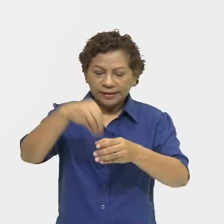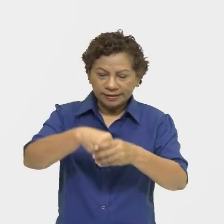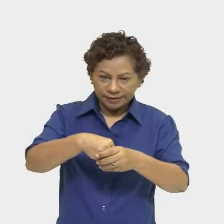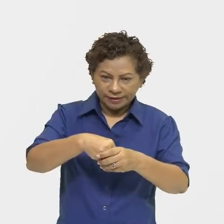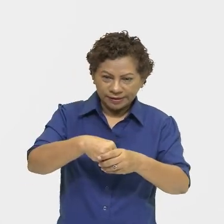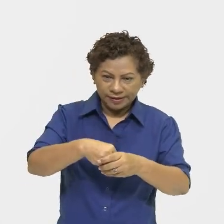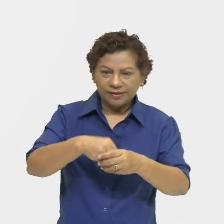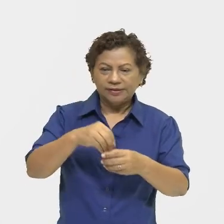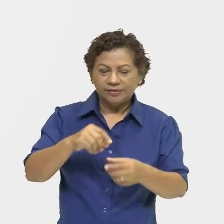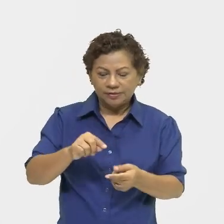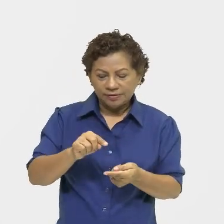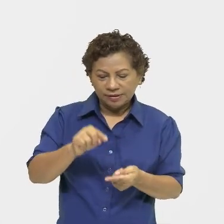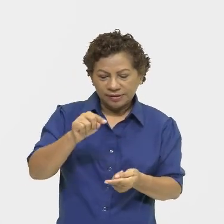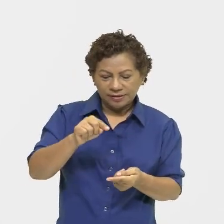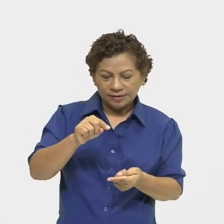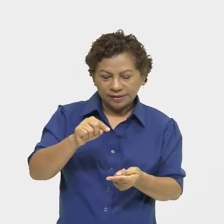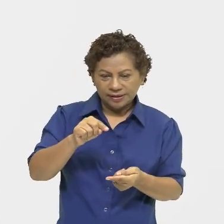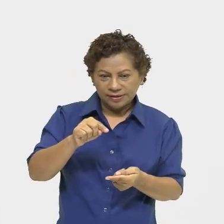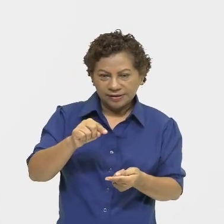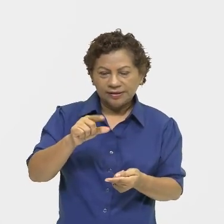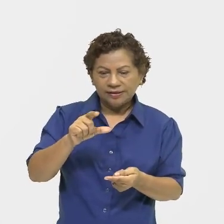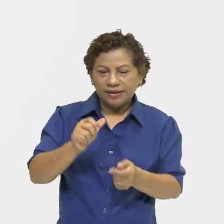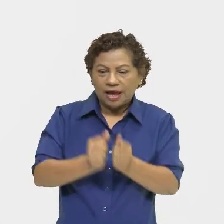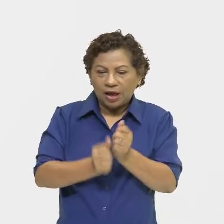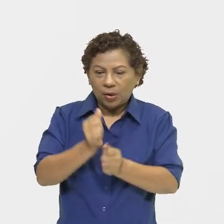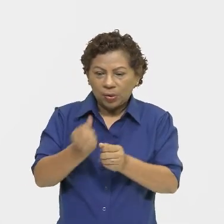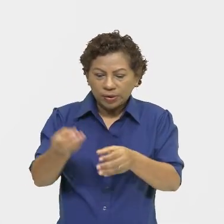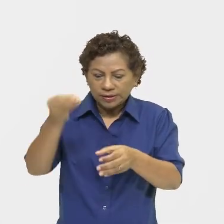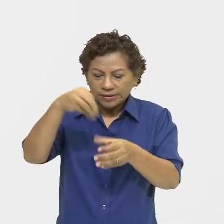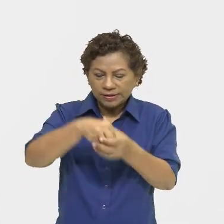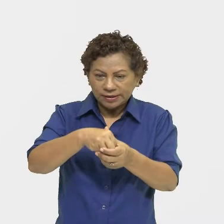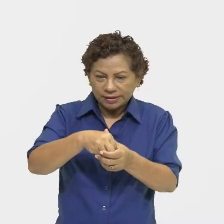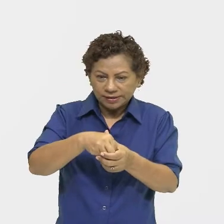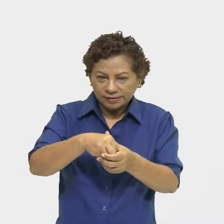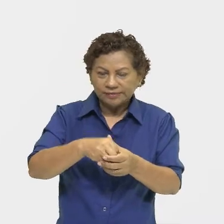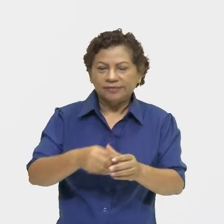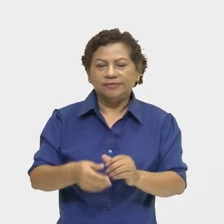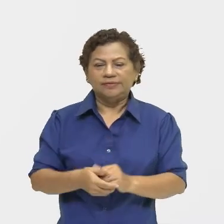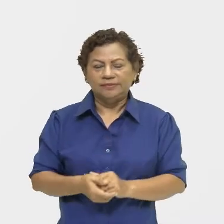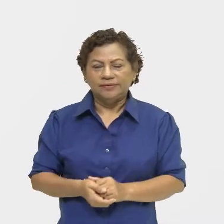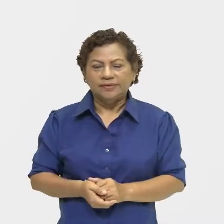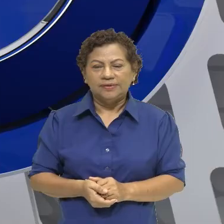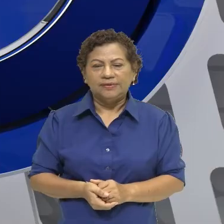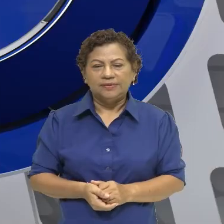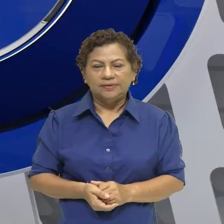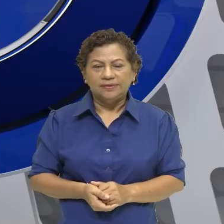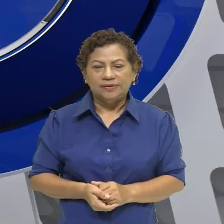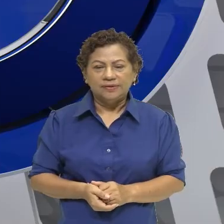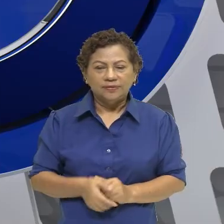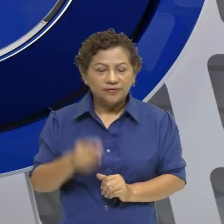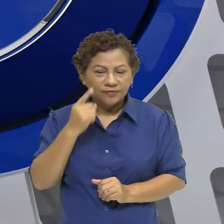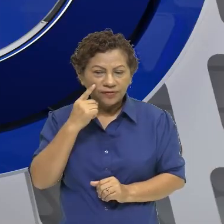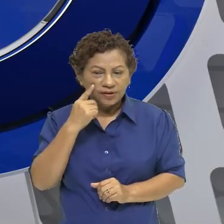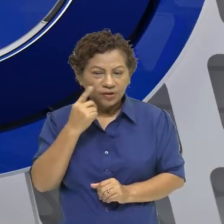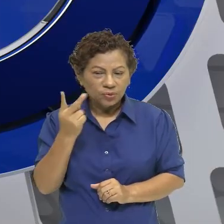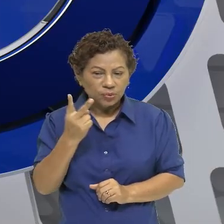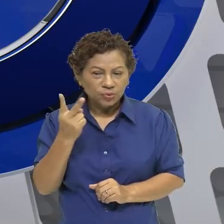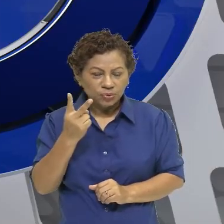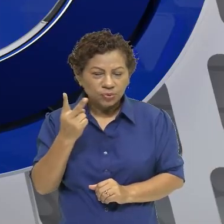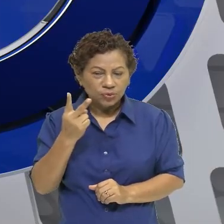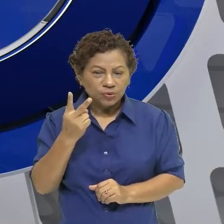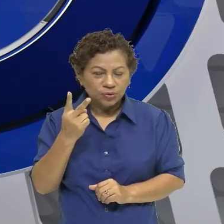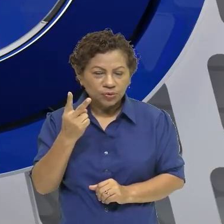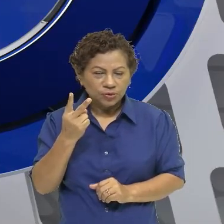som. Esse objeto é um complemento do berimbau, que eu falei. Olha só, olha a imagem, ele é um